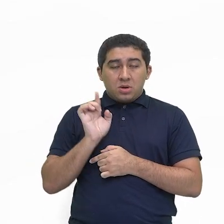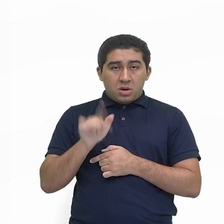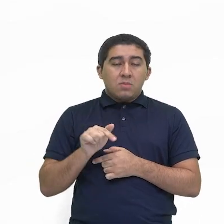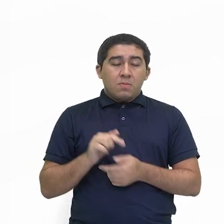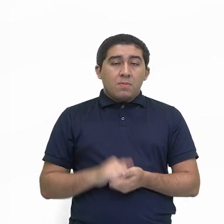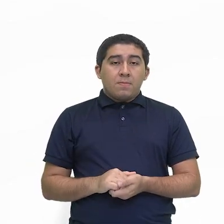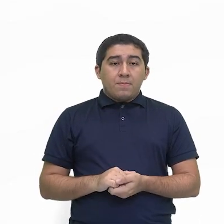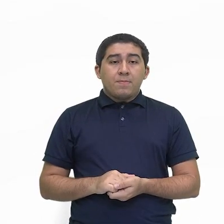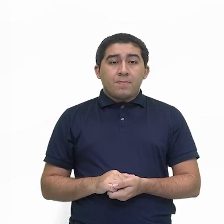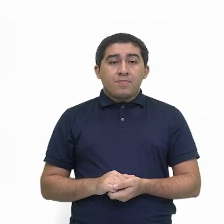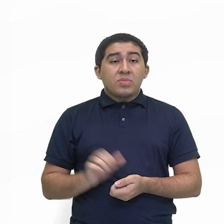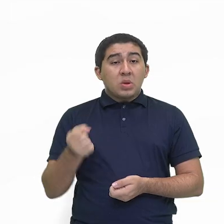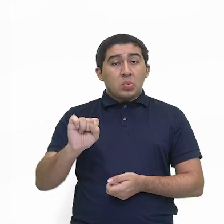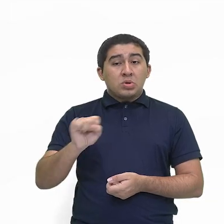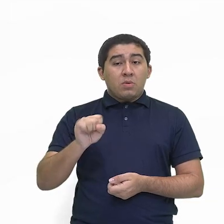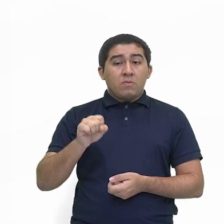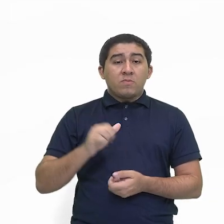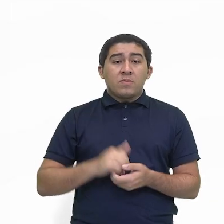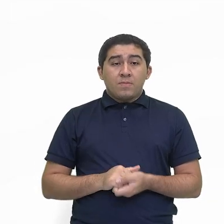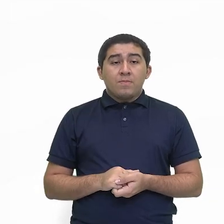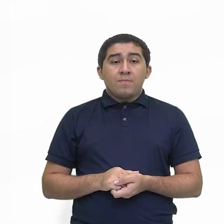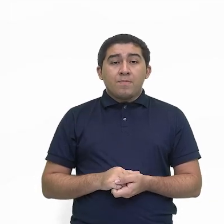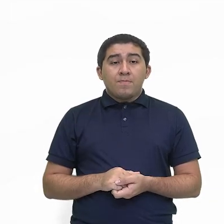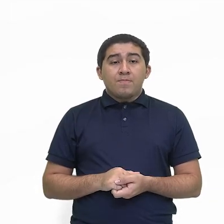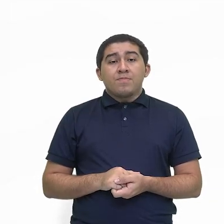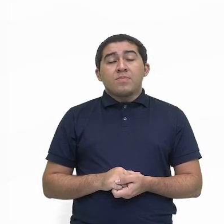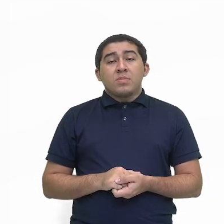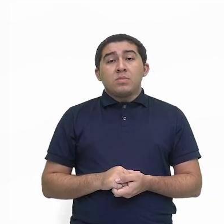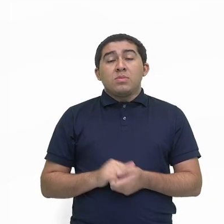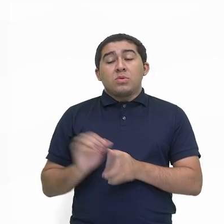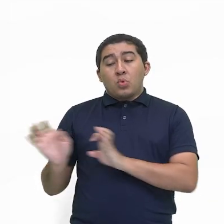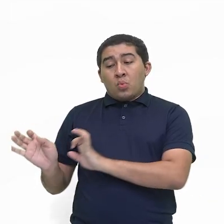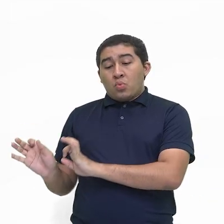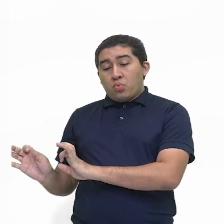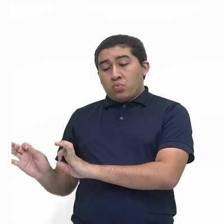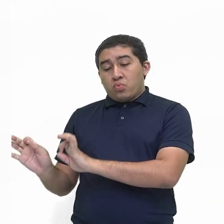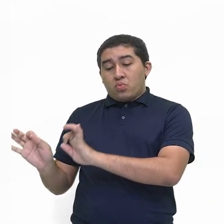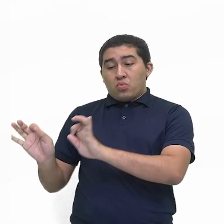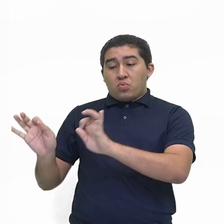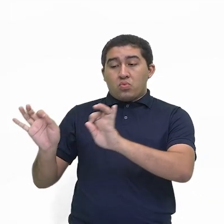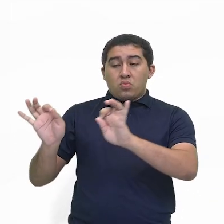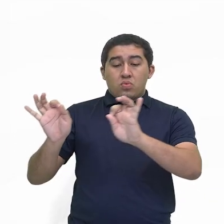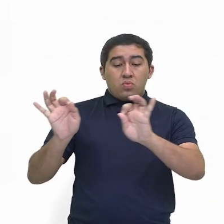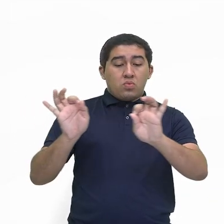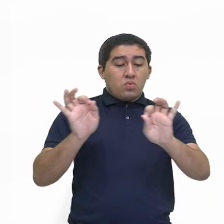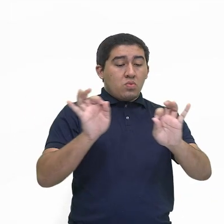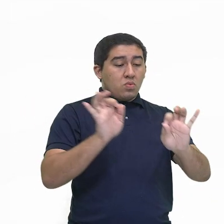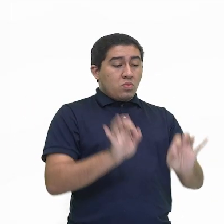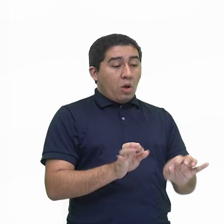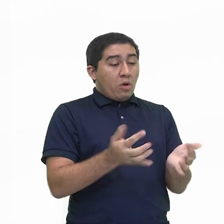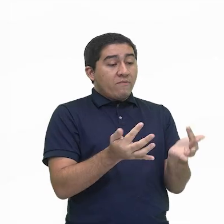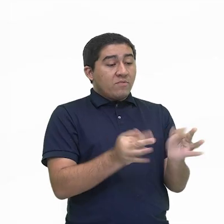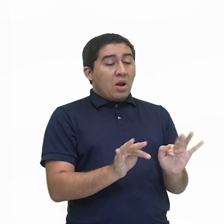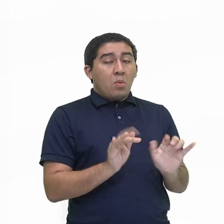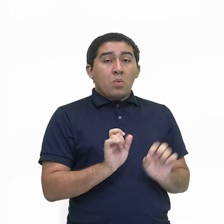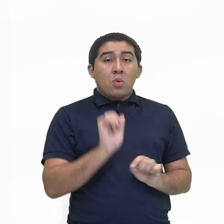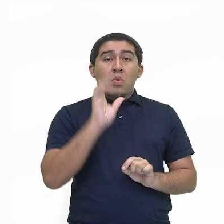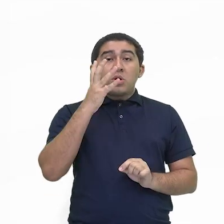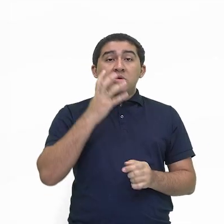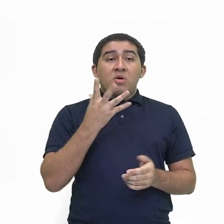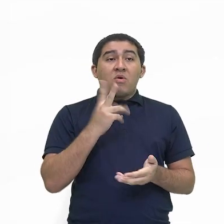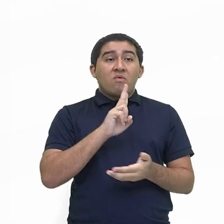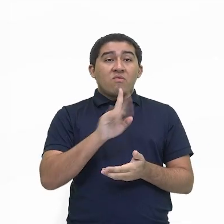a 8ª etapa, que é a reservação. Por fim, após esse processo de tratamento da água, ela